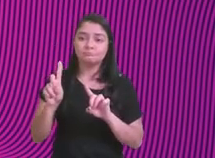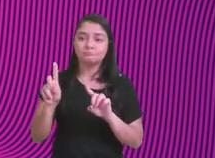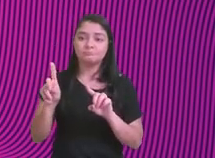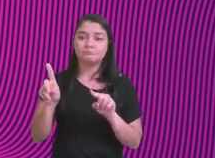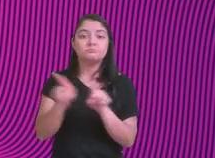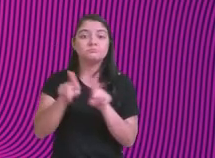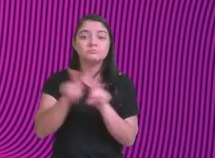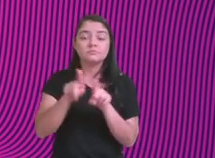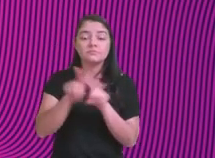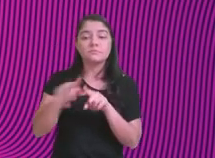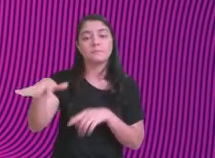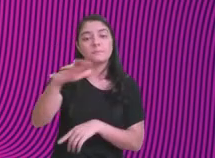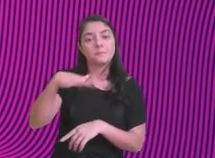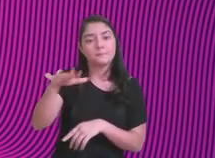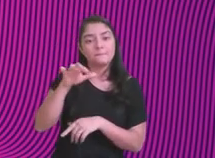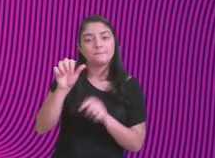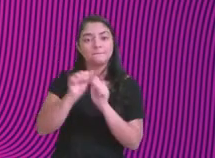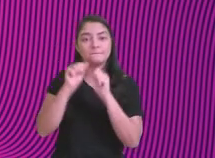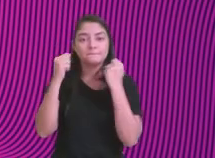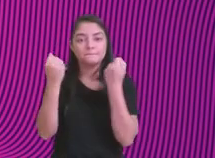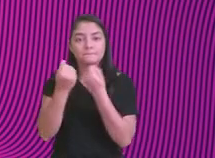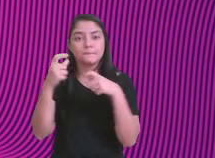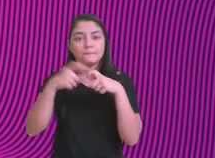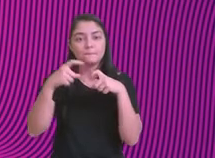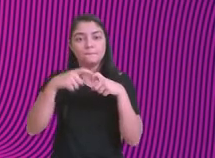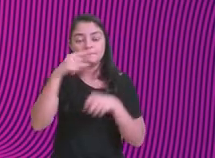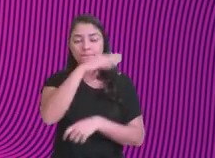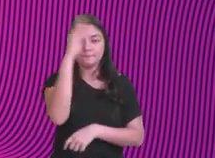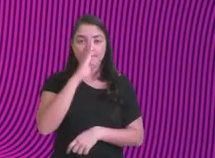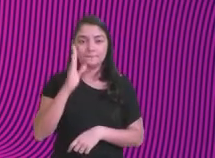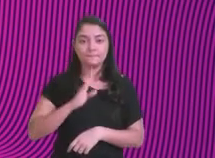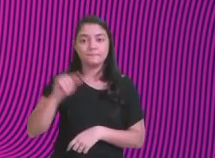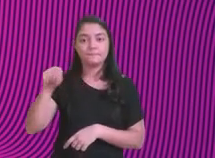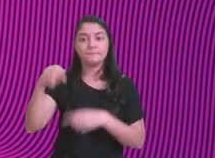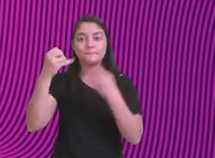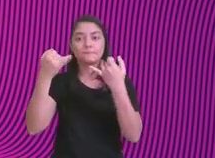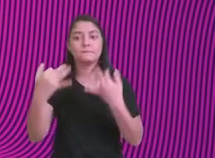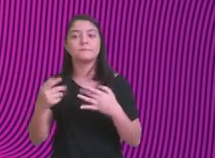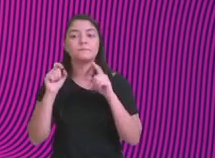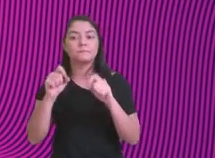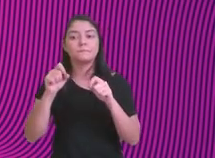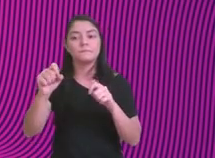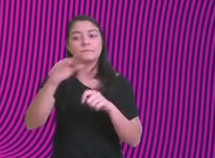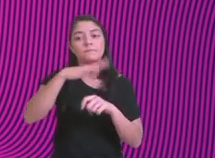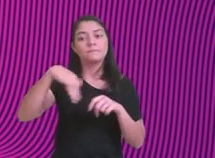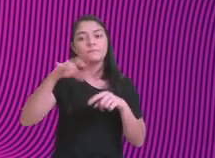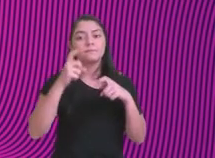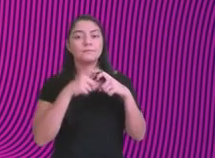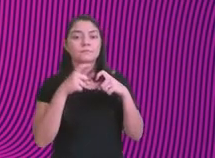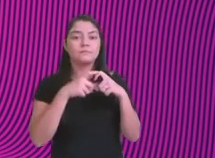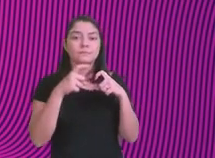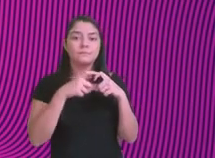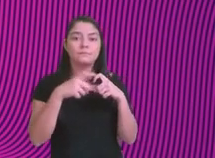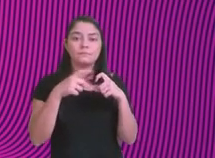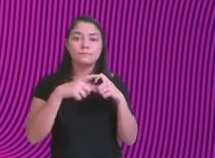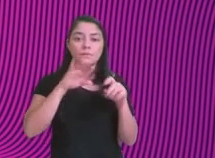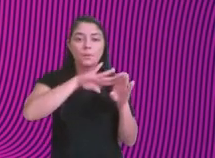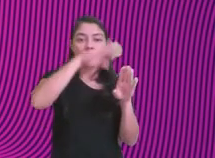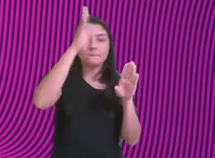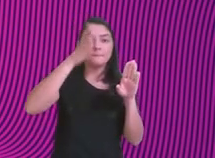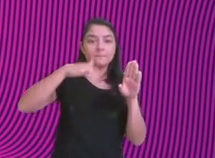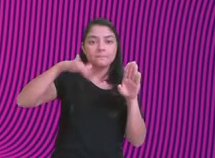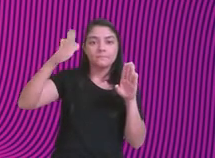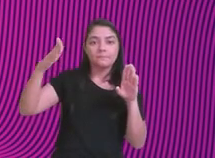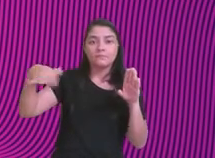Médica Brasileira estabeleceram, de acordo com especialidades médicas, uma curva de aprendizado e